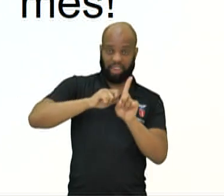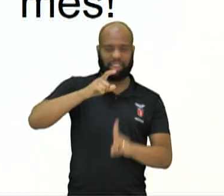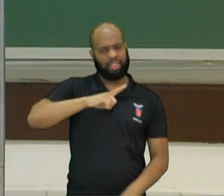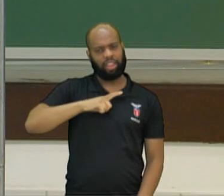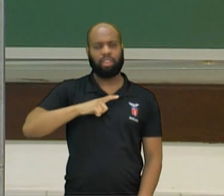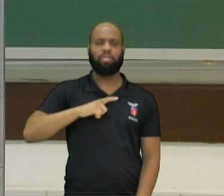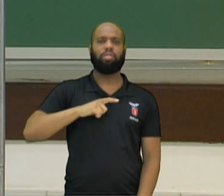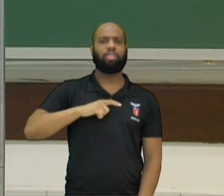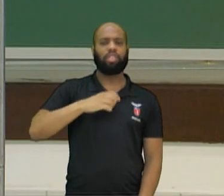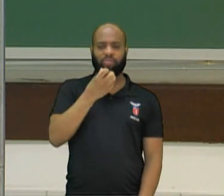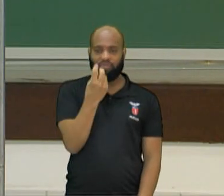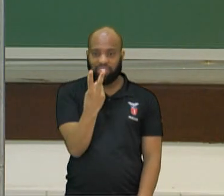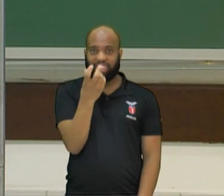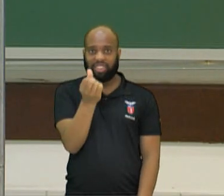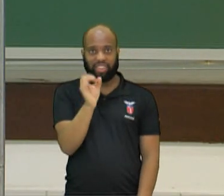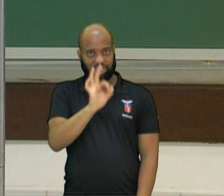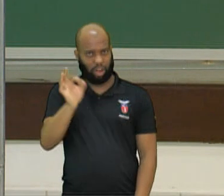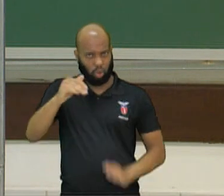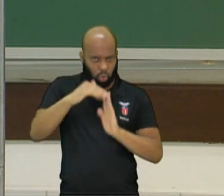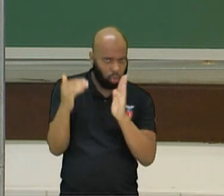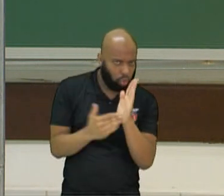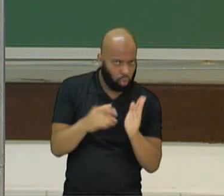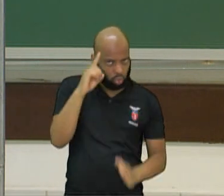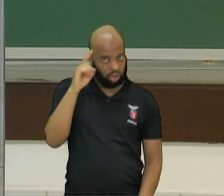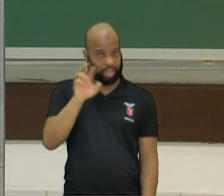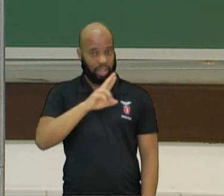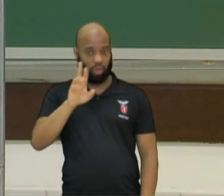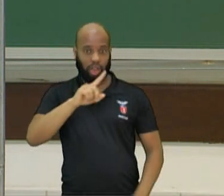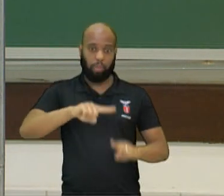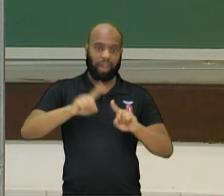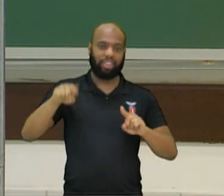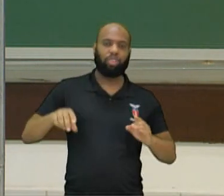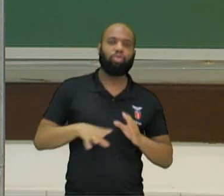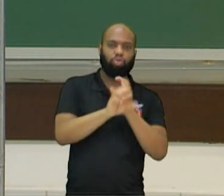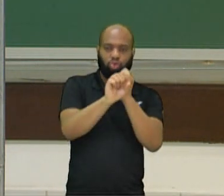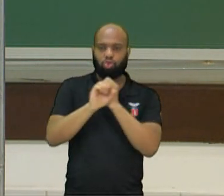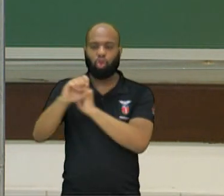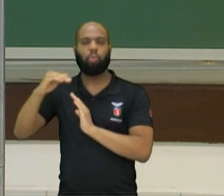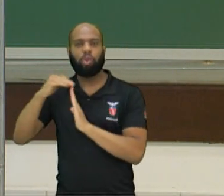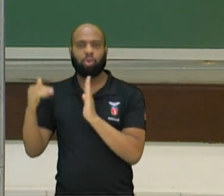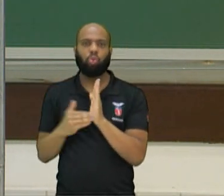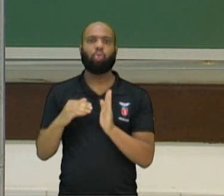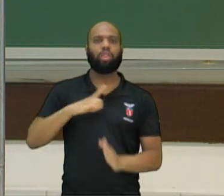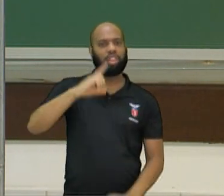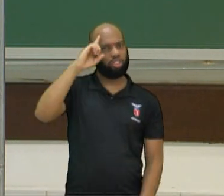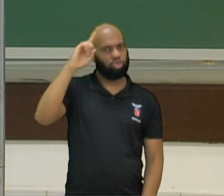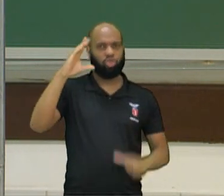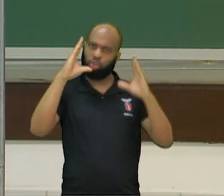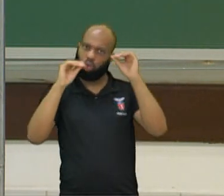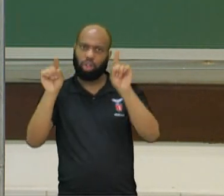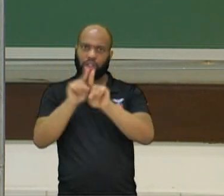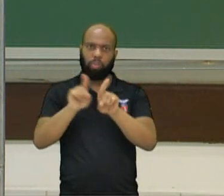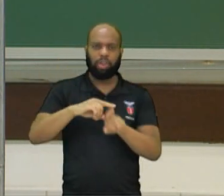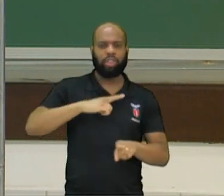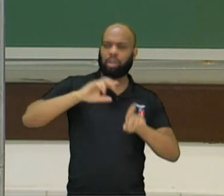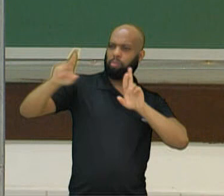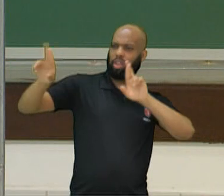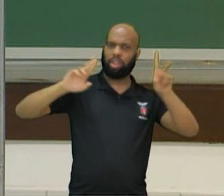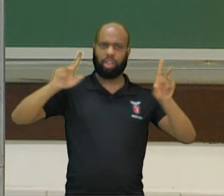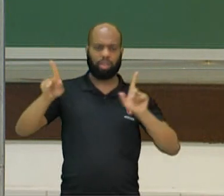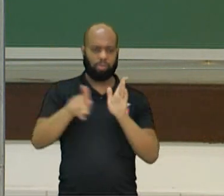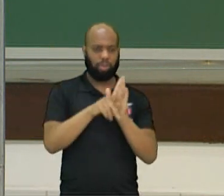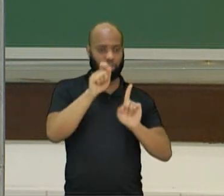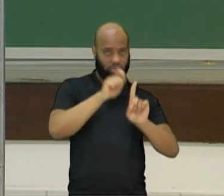26 graus. Levando-se em consideração todas as diferenças de temperaturas entre dia e noite, entre os diferentes dias do